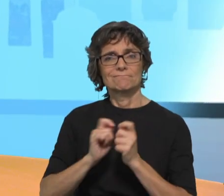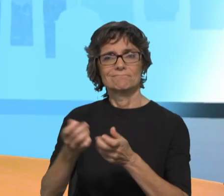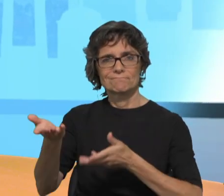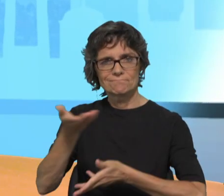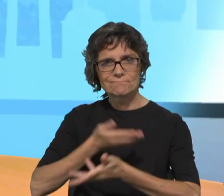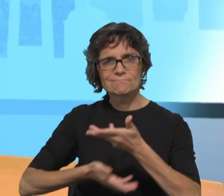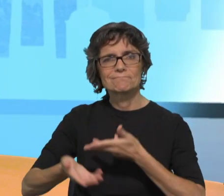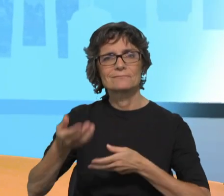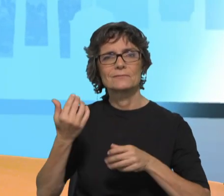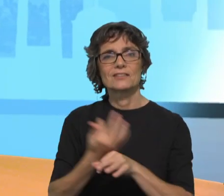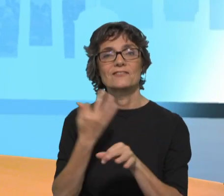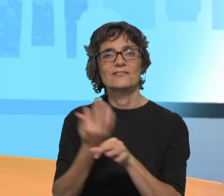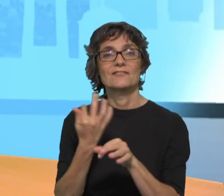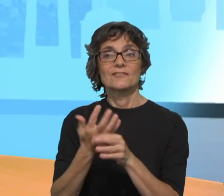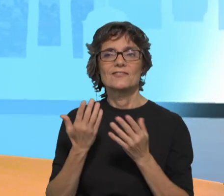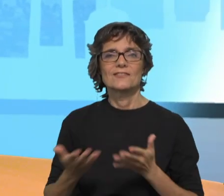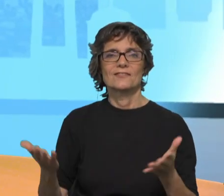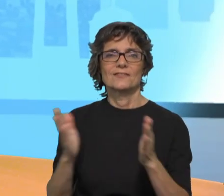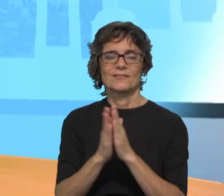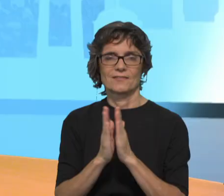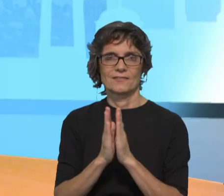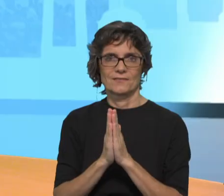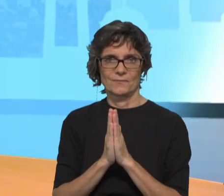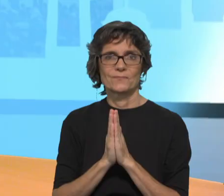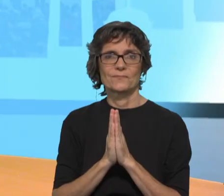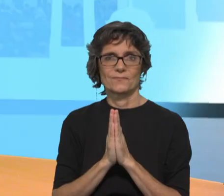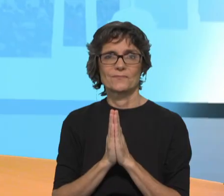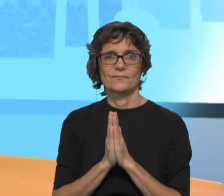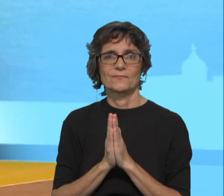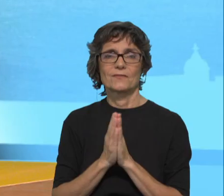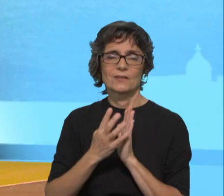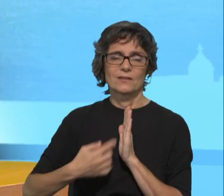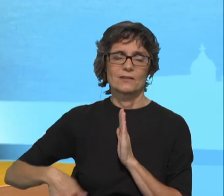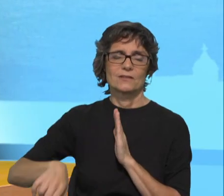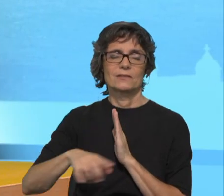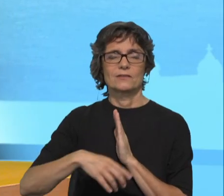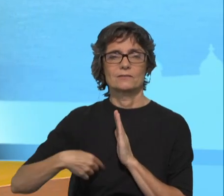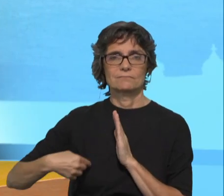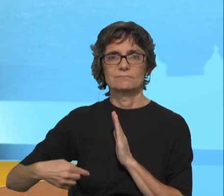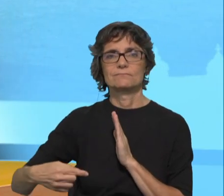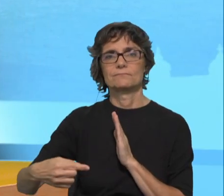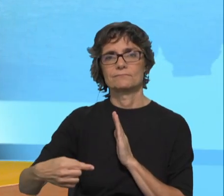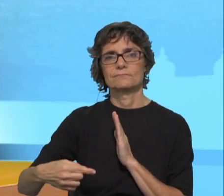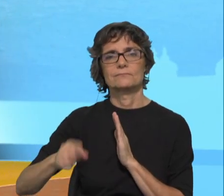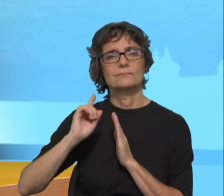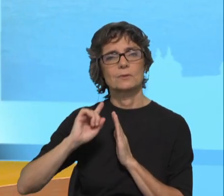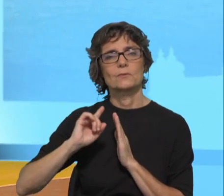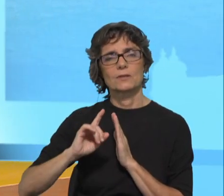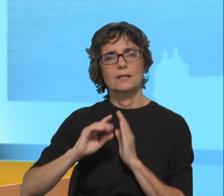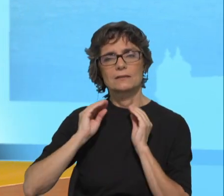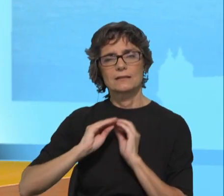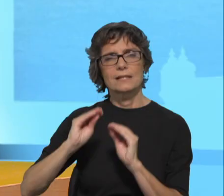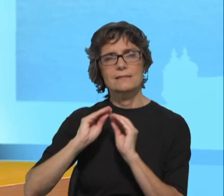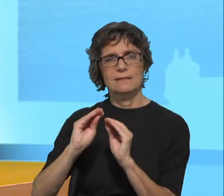sua celebração em Eucaristia. Né? Acho que temos que cada vez mais apostar também na